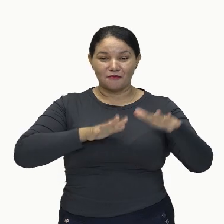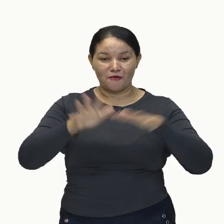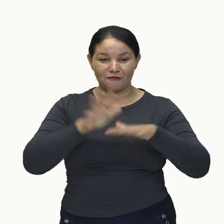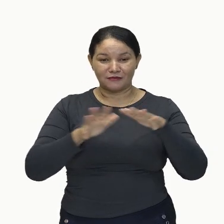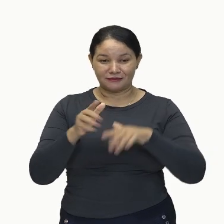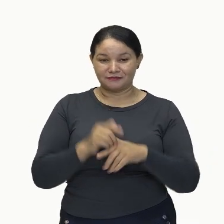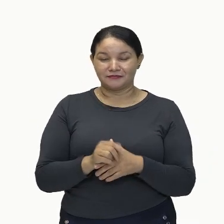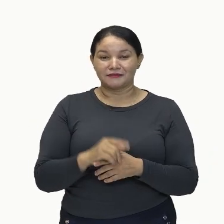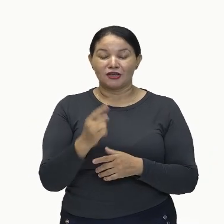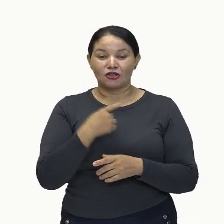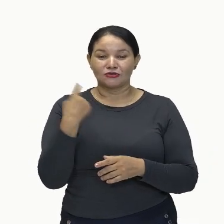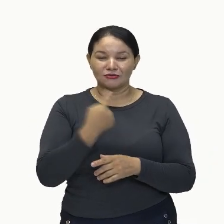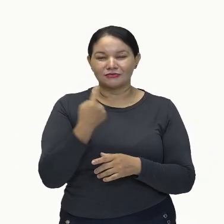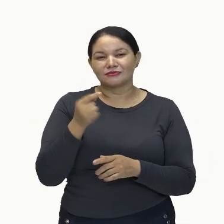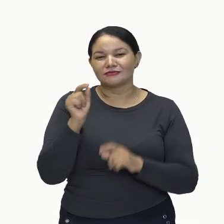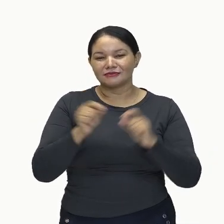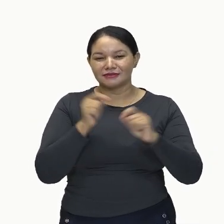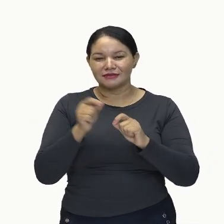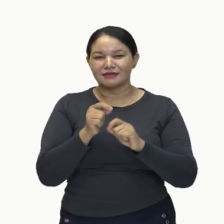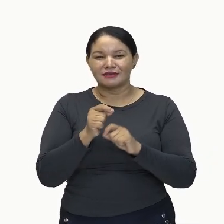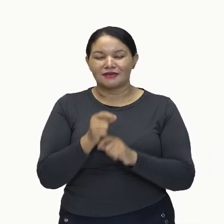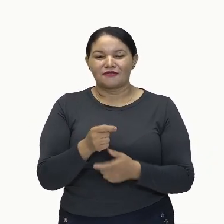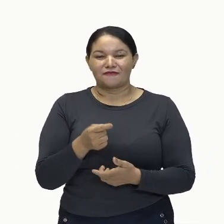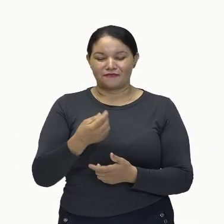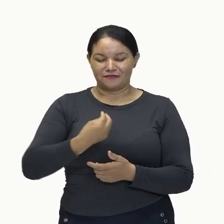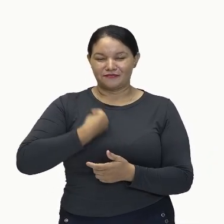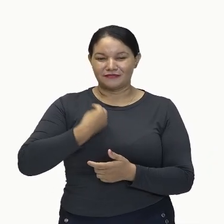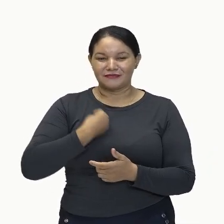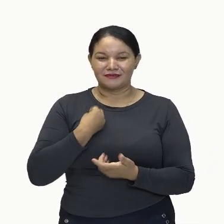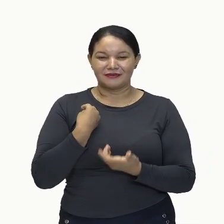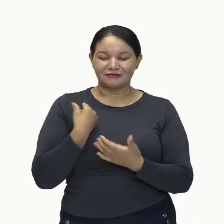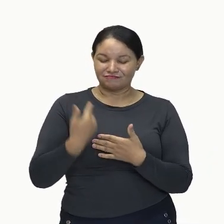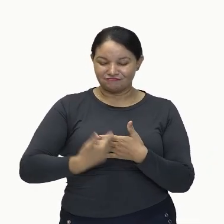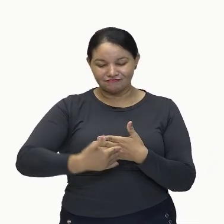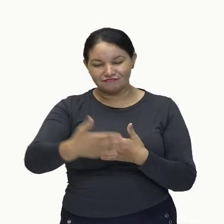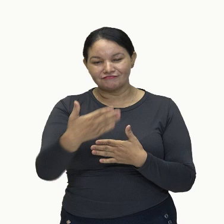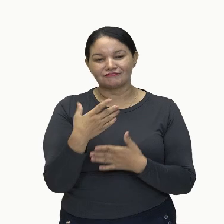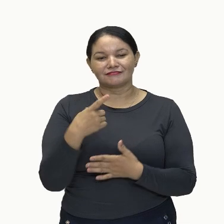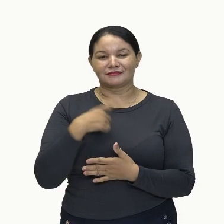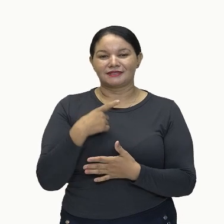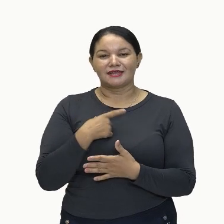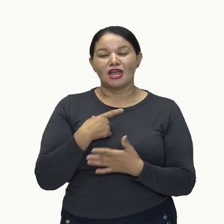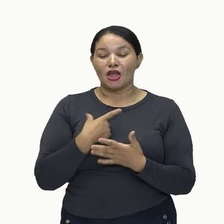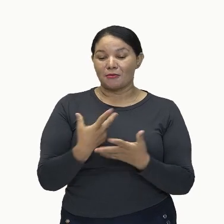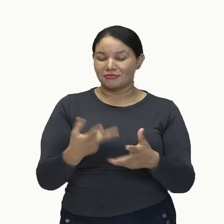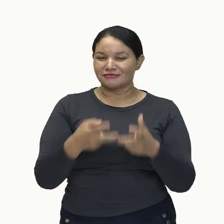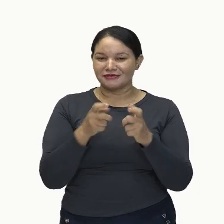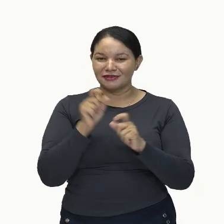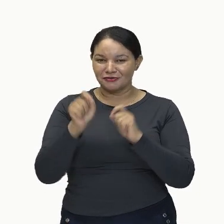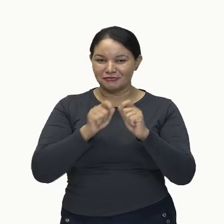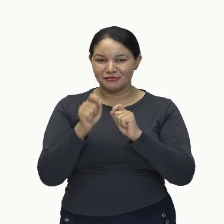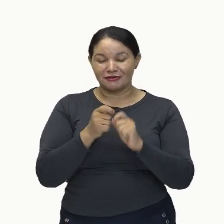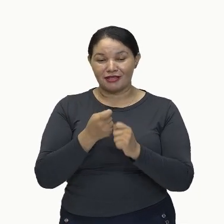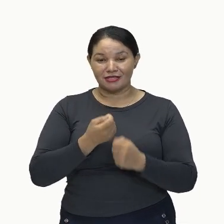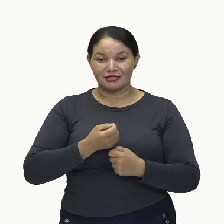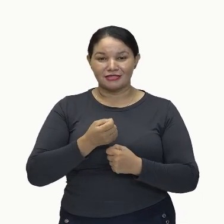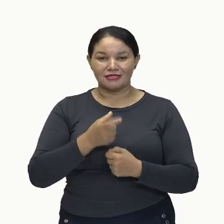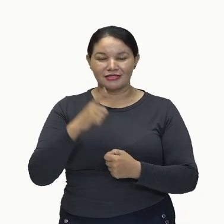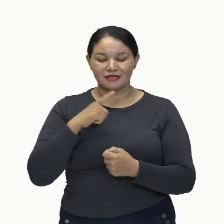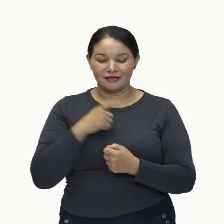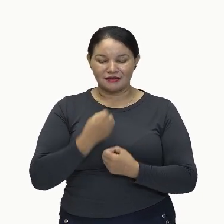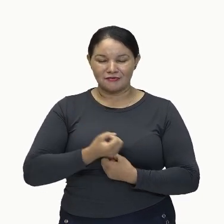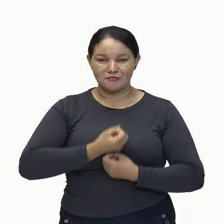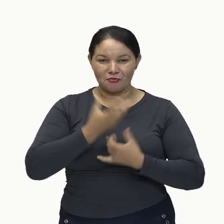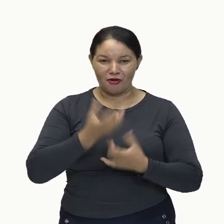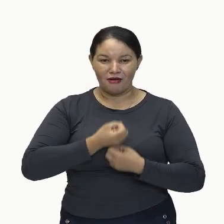mundo. Nascer é muito comprido. Então, perceba que nós temos aqui um poema de Murilo Mendes,